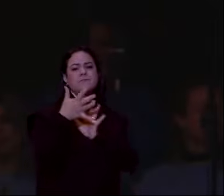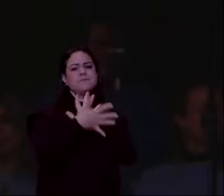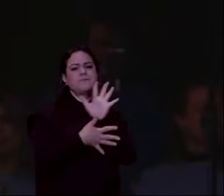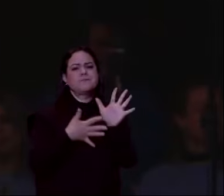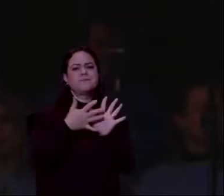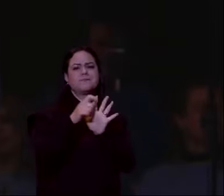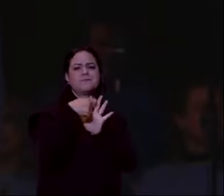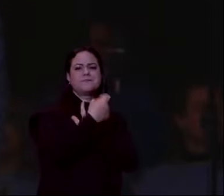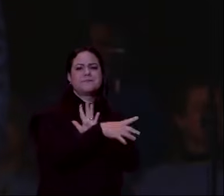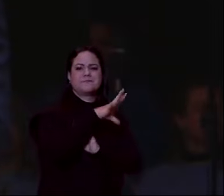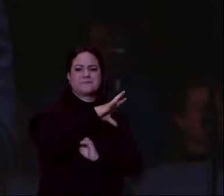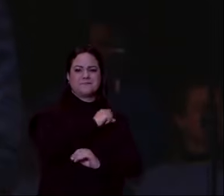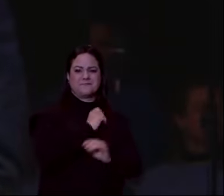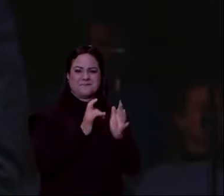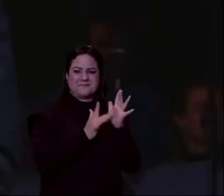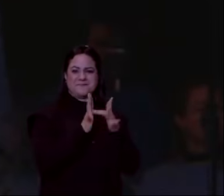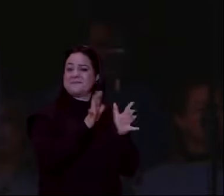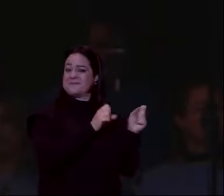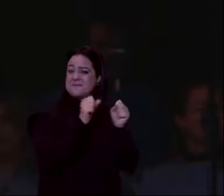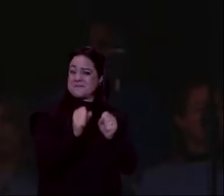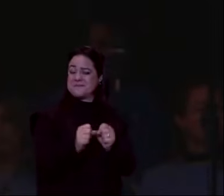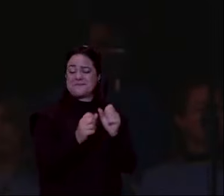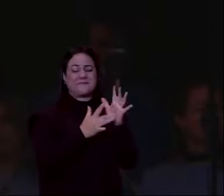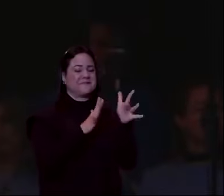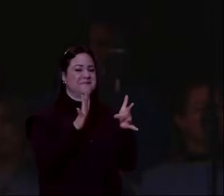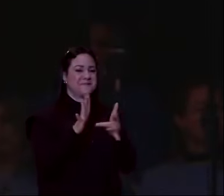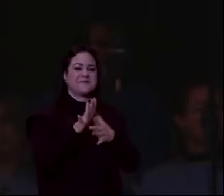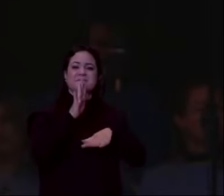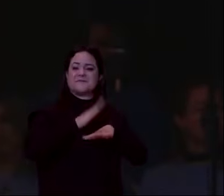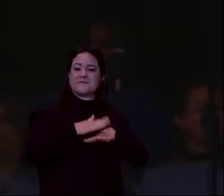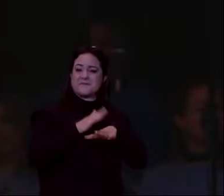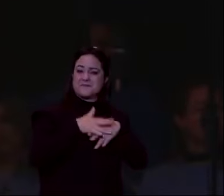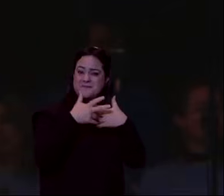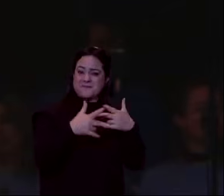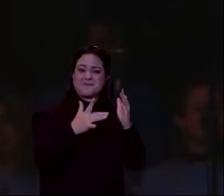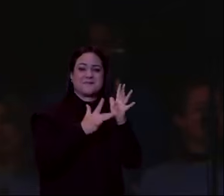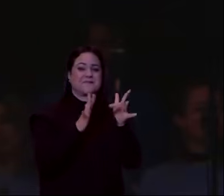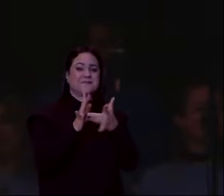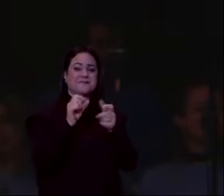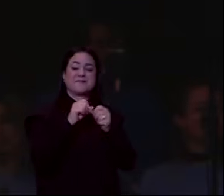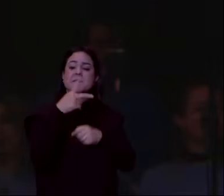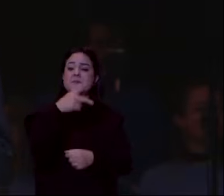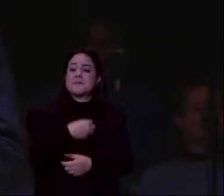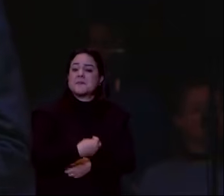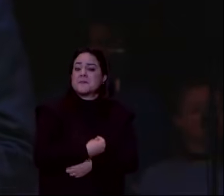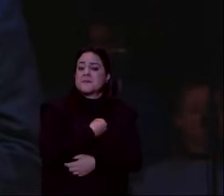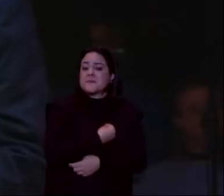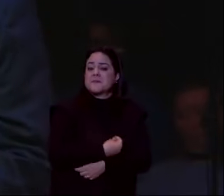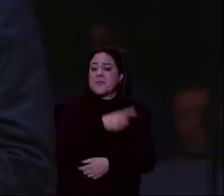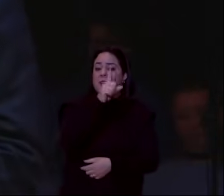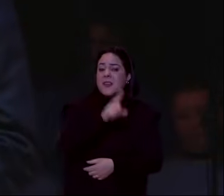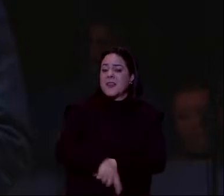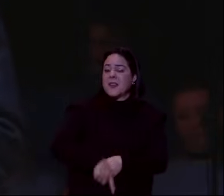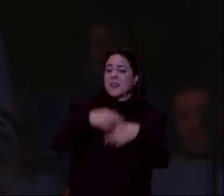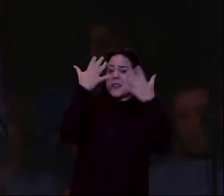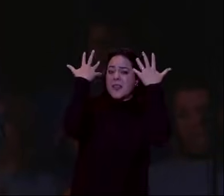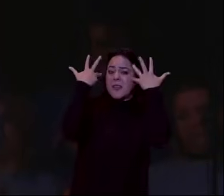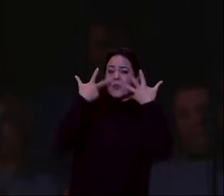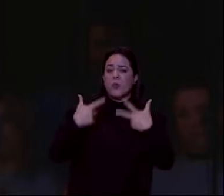do amor de Jesus, do poder de Jesus, dos atos de Jesus na sua vida vai ser